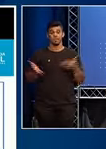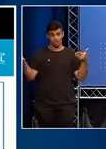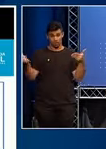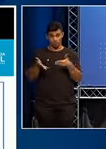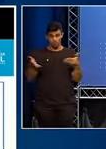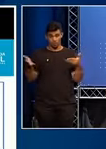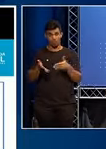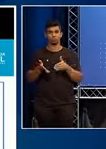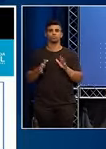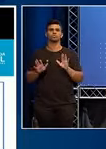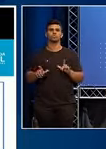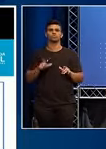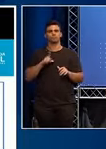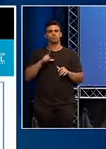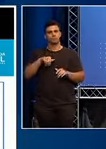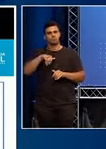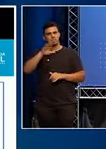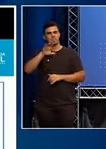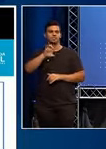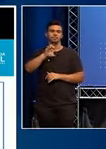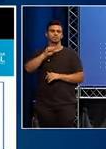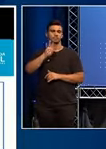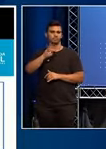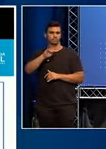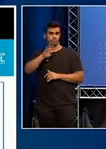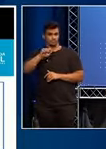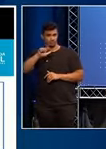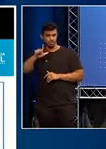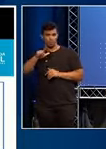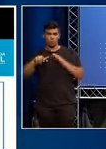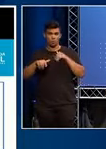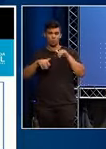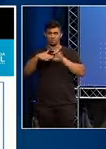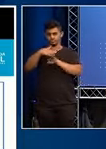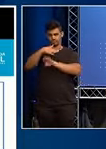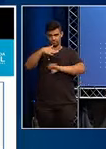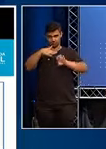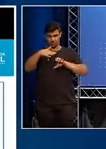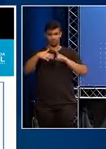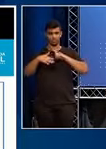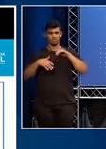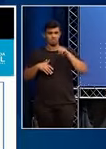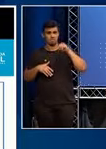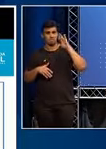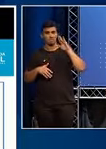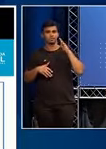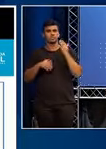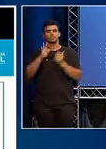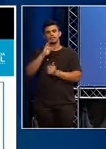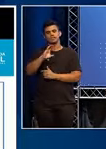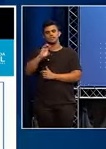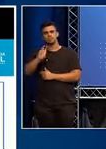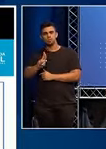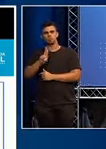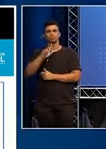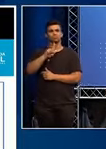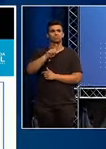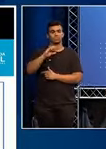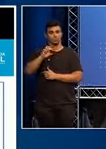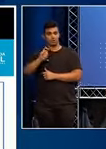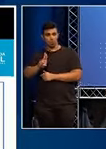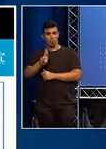hoje é a estatal com as melhores notas de governança pelo TCU, CGU,